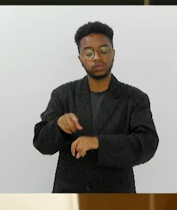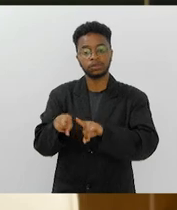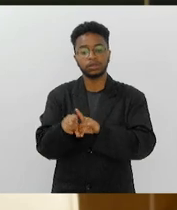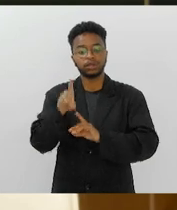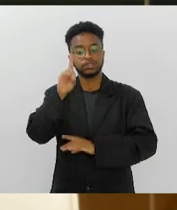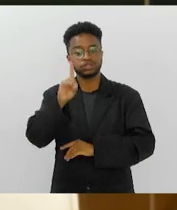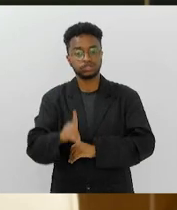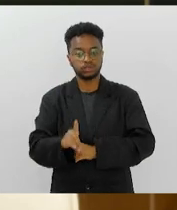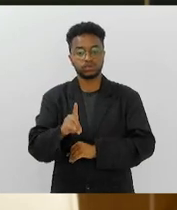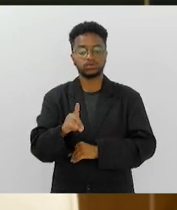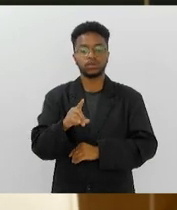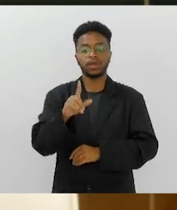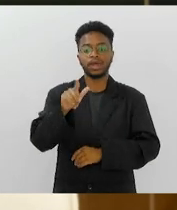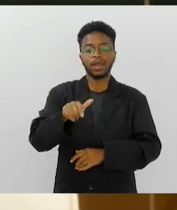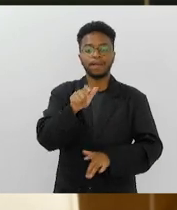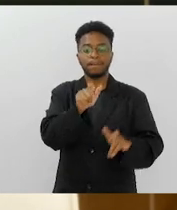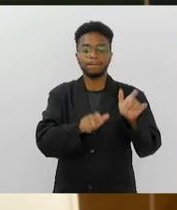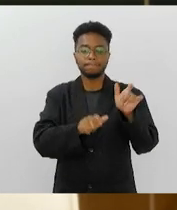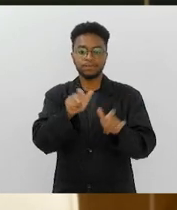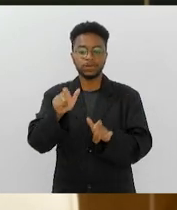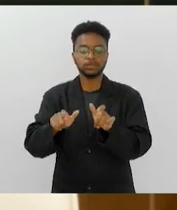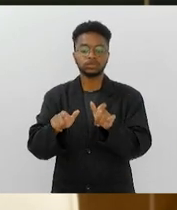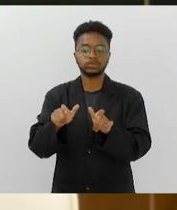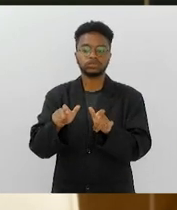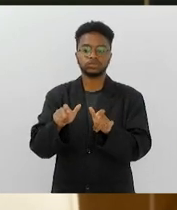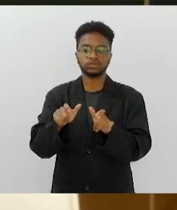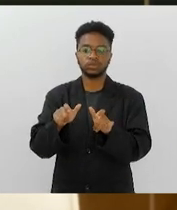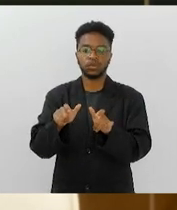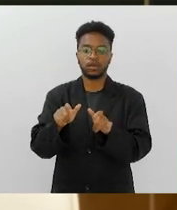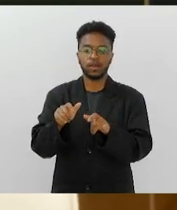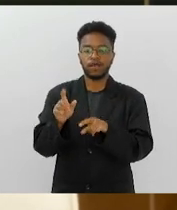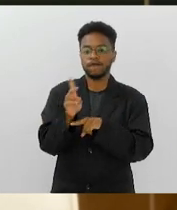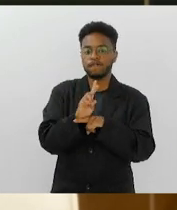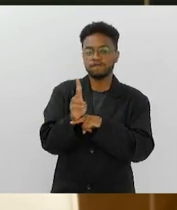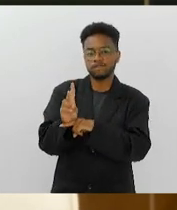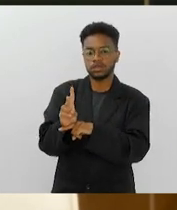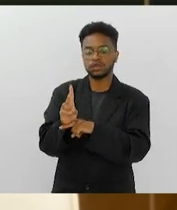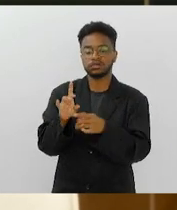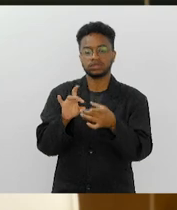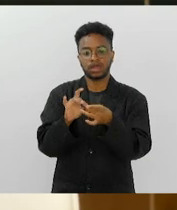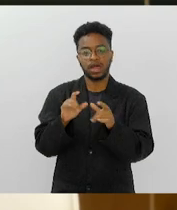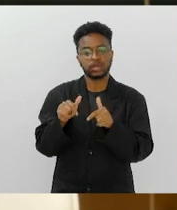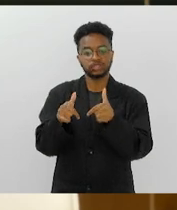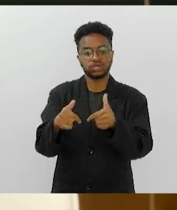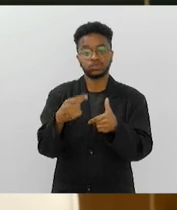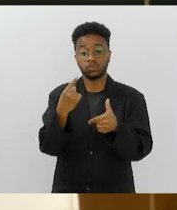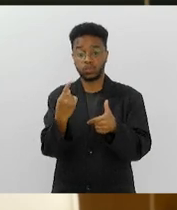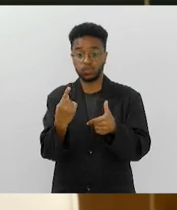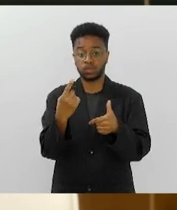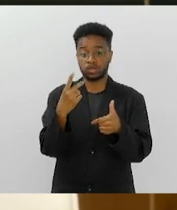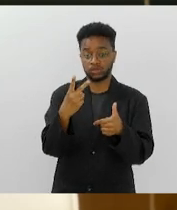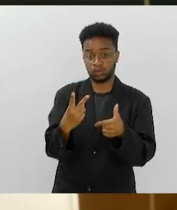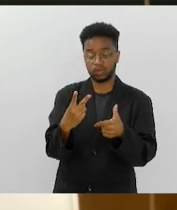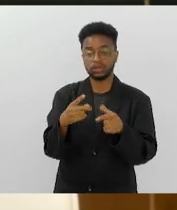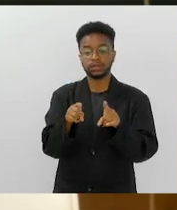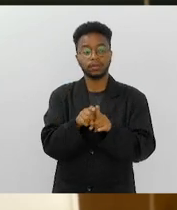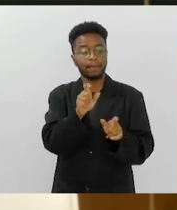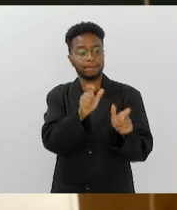diretor, é aquela senhora que está lá na porta, que são os agentes 1 e 2, é aquela pessoa